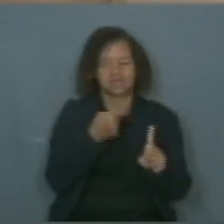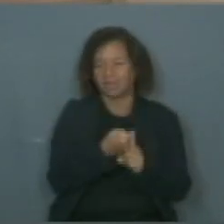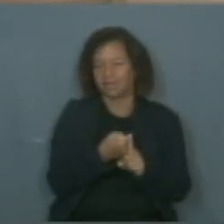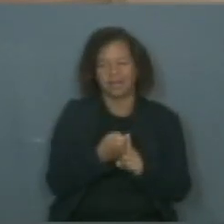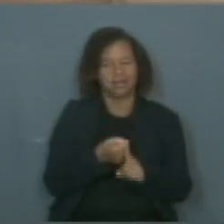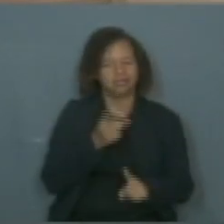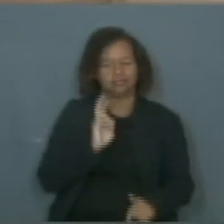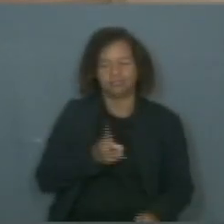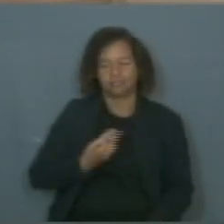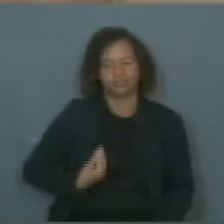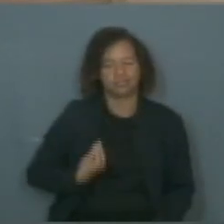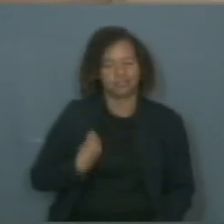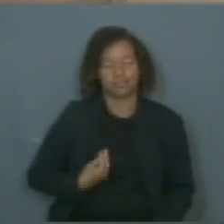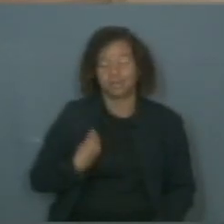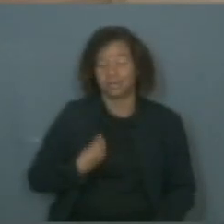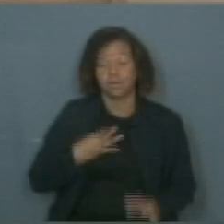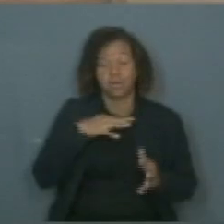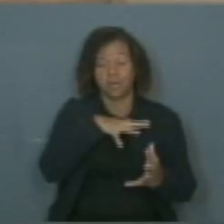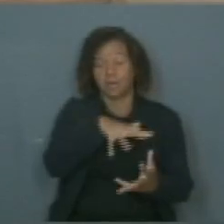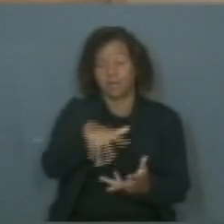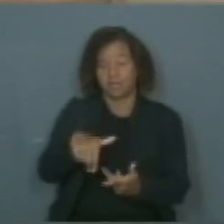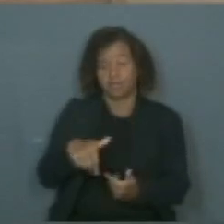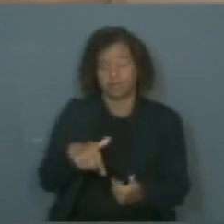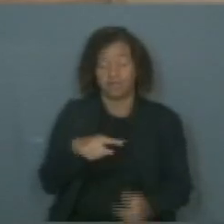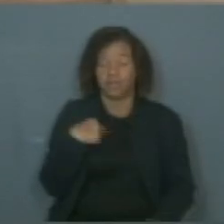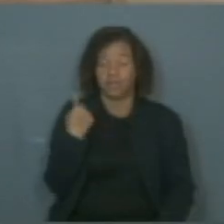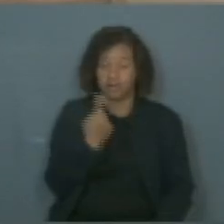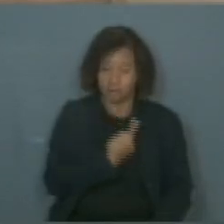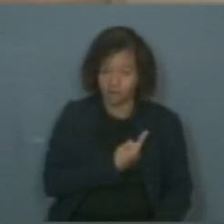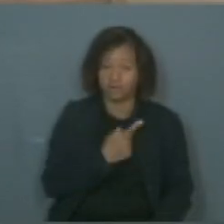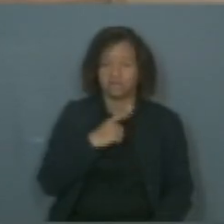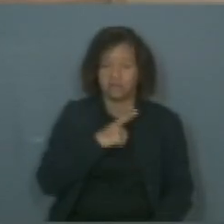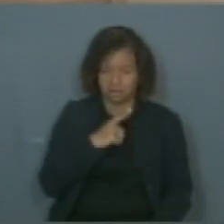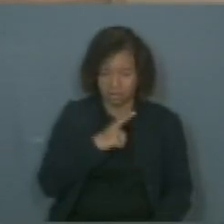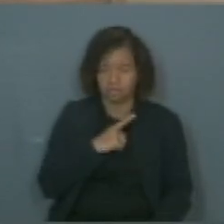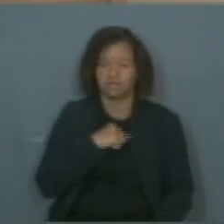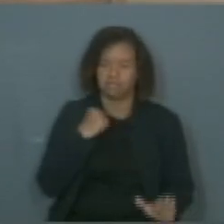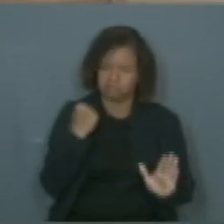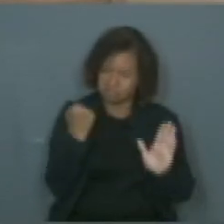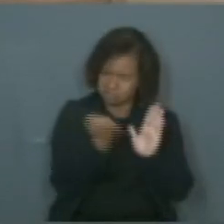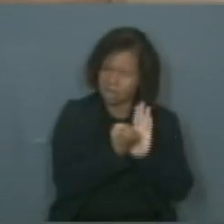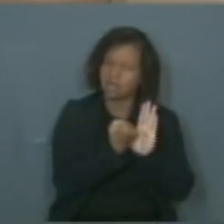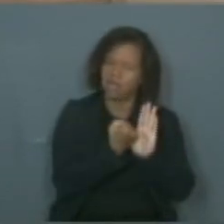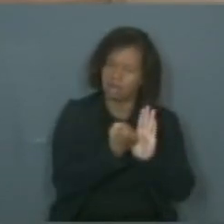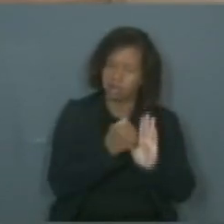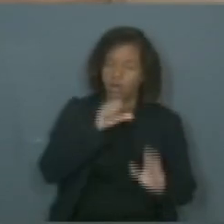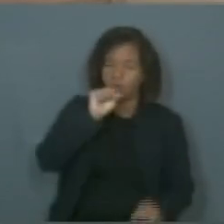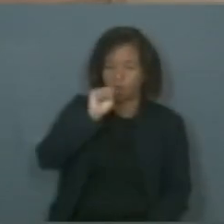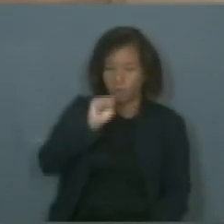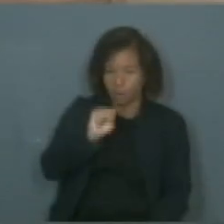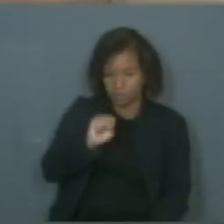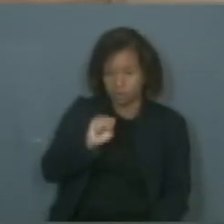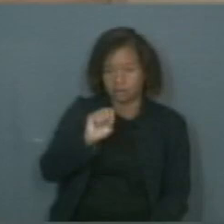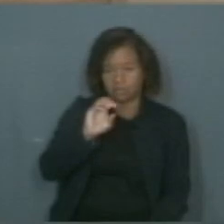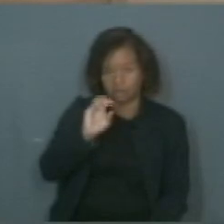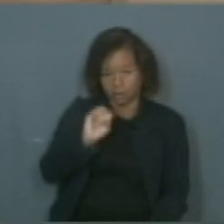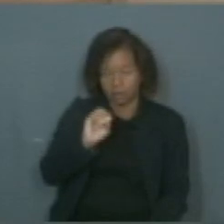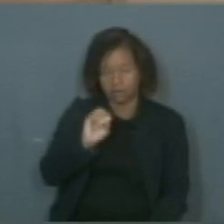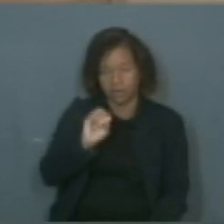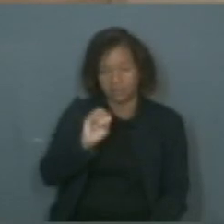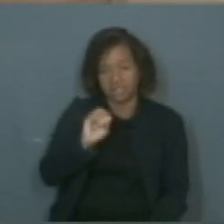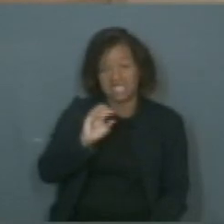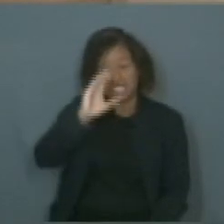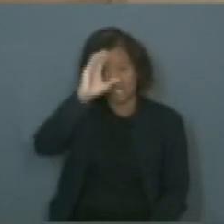na história da humanidade e nós tivemos catalogadas 80